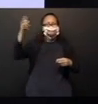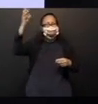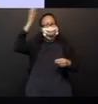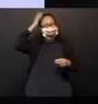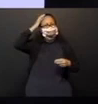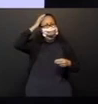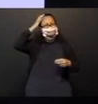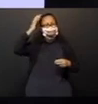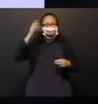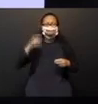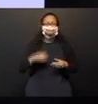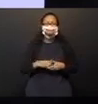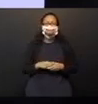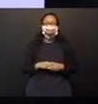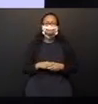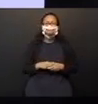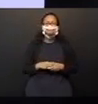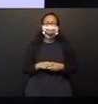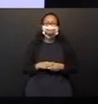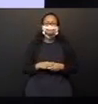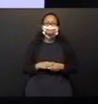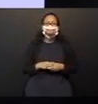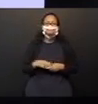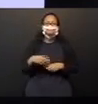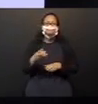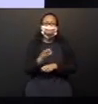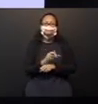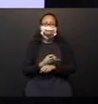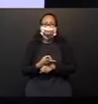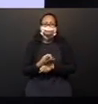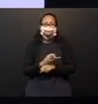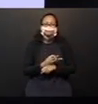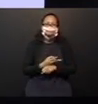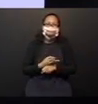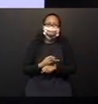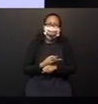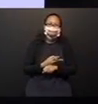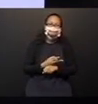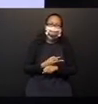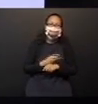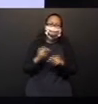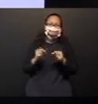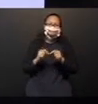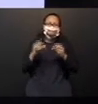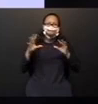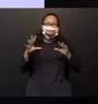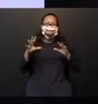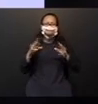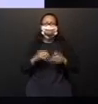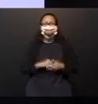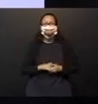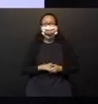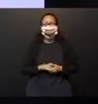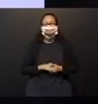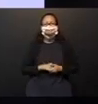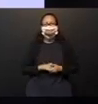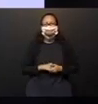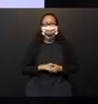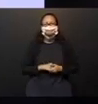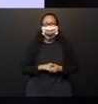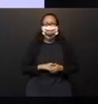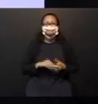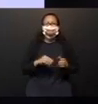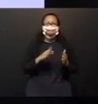né? A tão procurada criatura. E aí ele destaca algumas